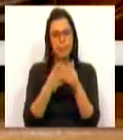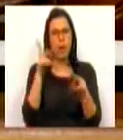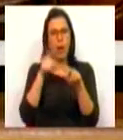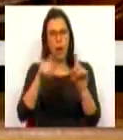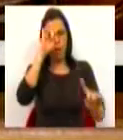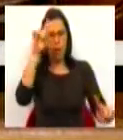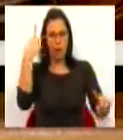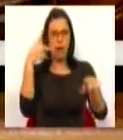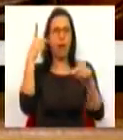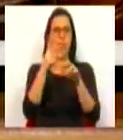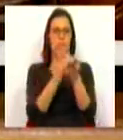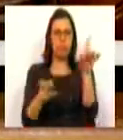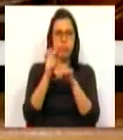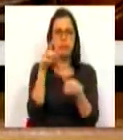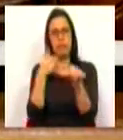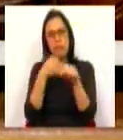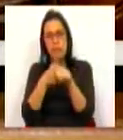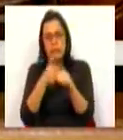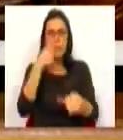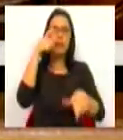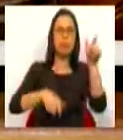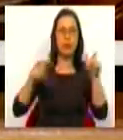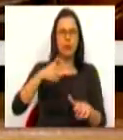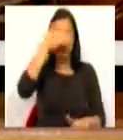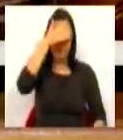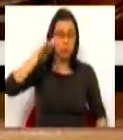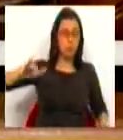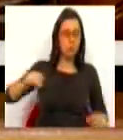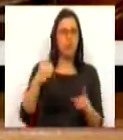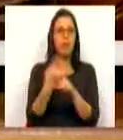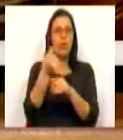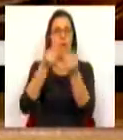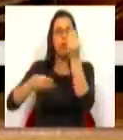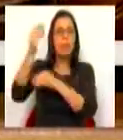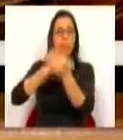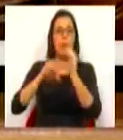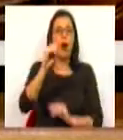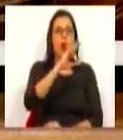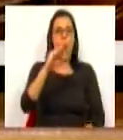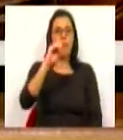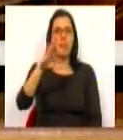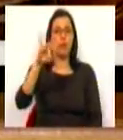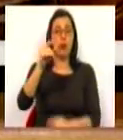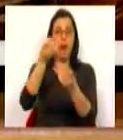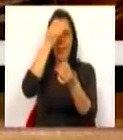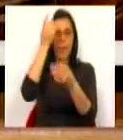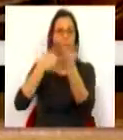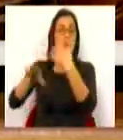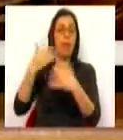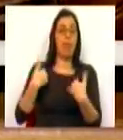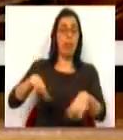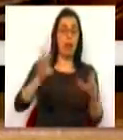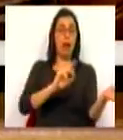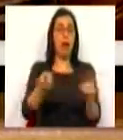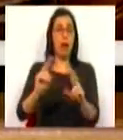no aumento de impostos e na perseguição dos contribuintes, fechou os olhos a fluxos financeiros para offshores, deixou as